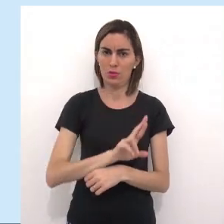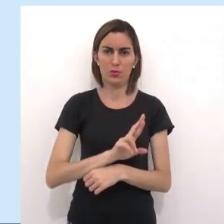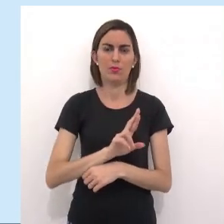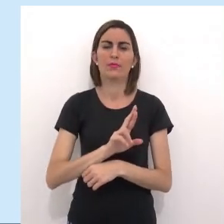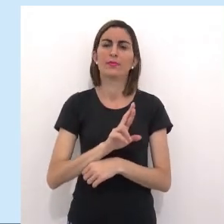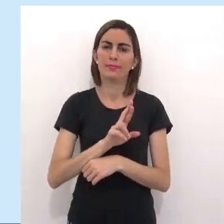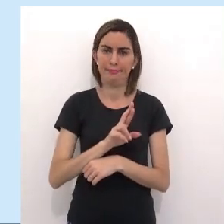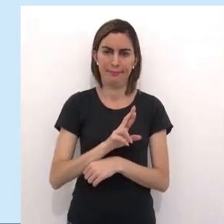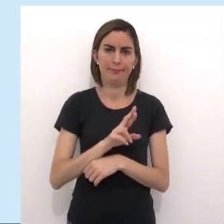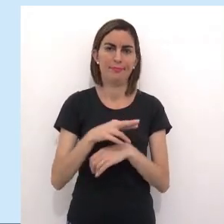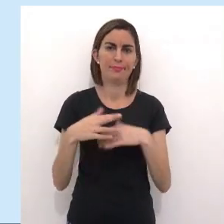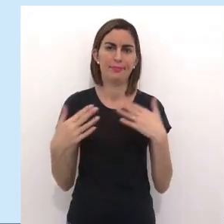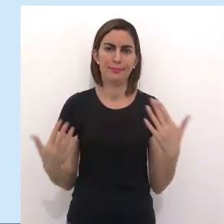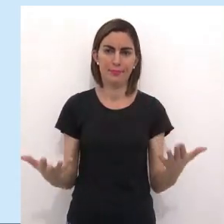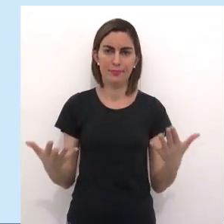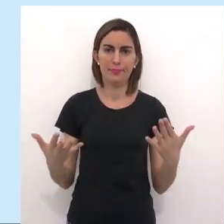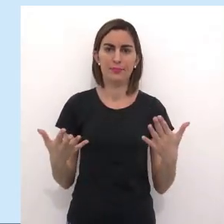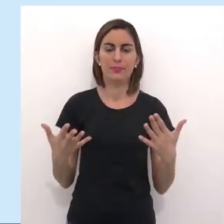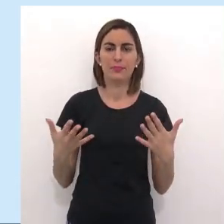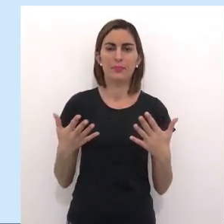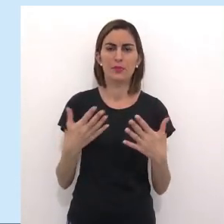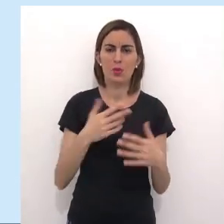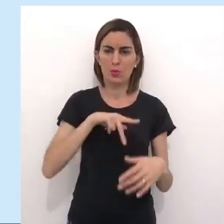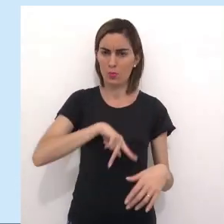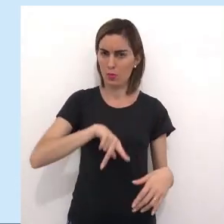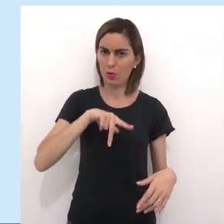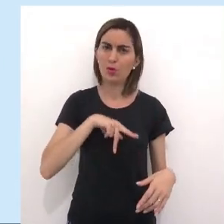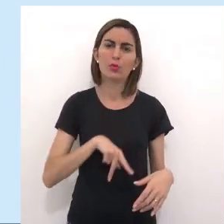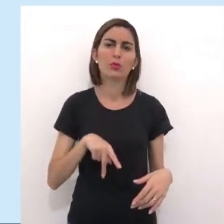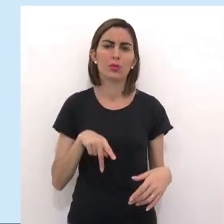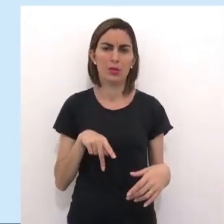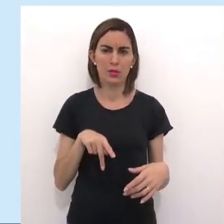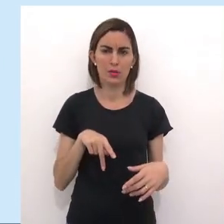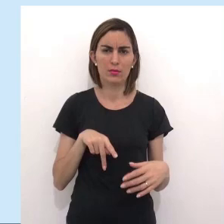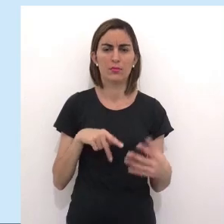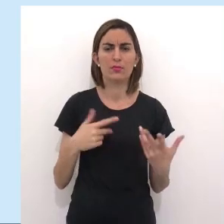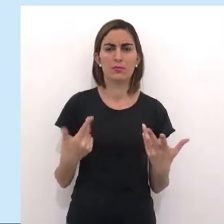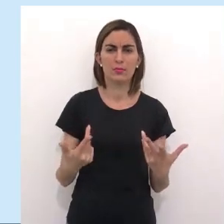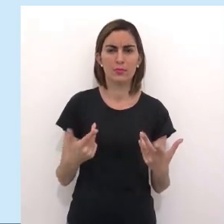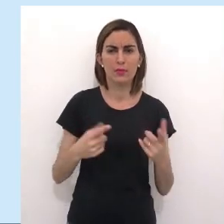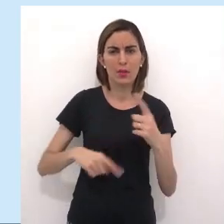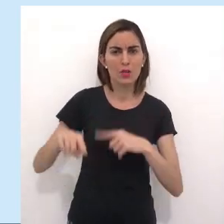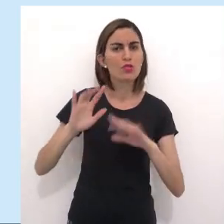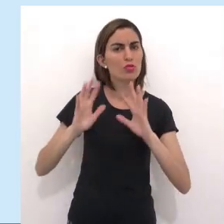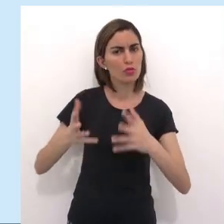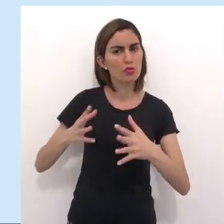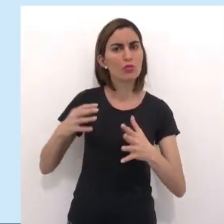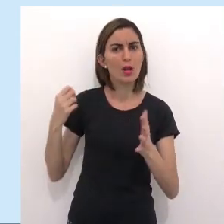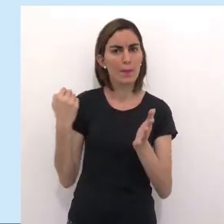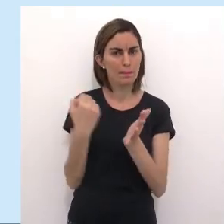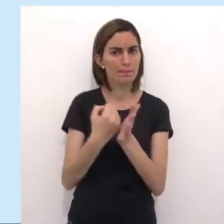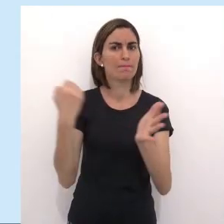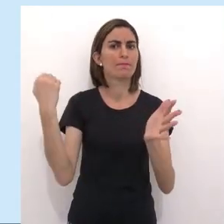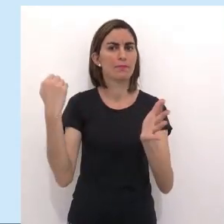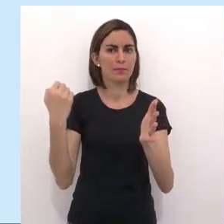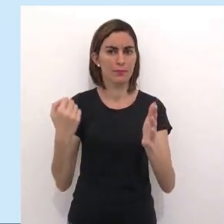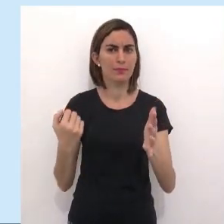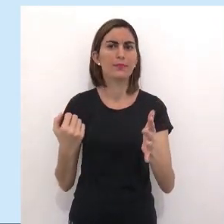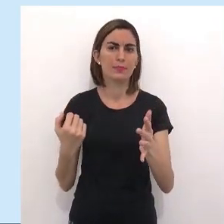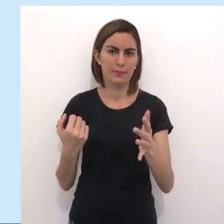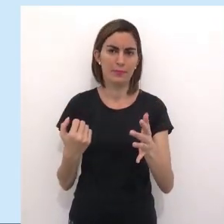começando, né? Então, os portugueses, quando aqui chegaram, eles já traziam